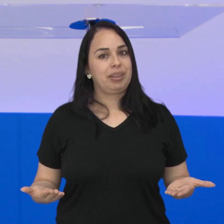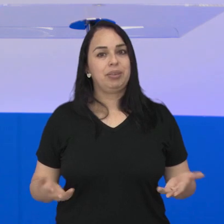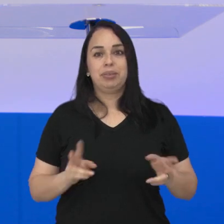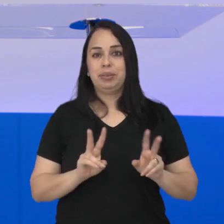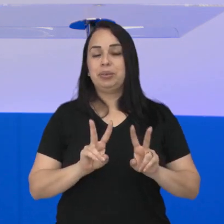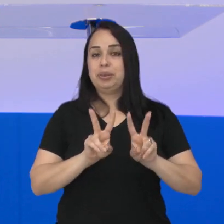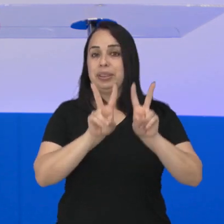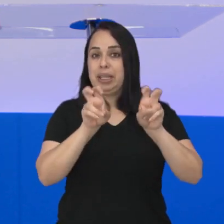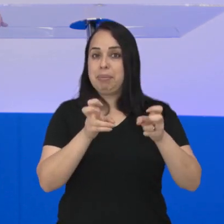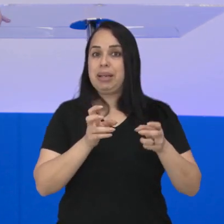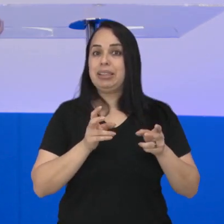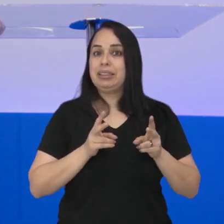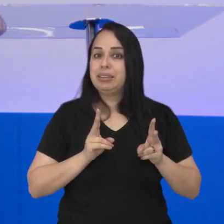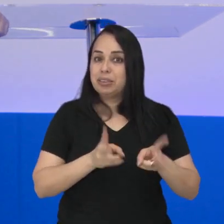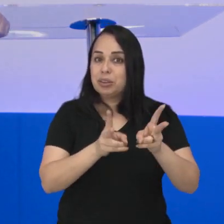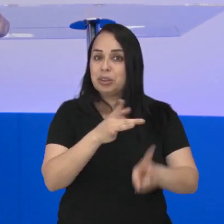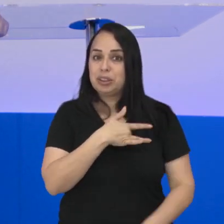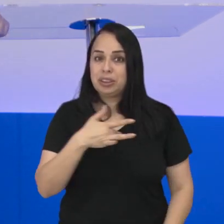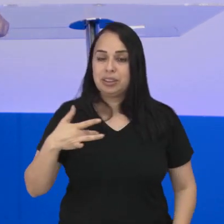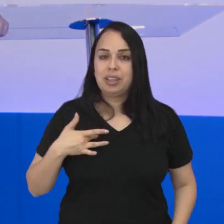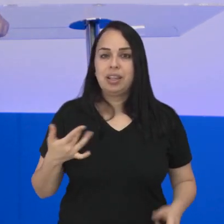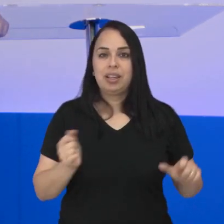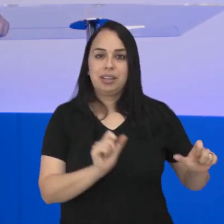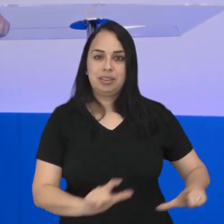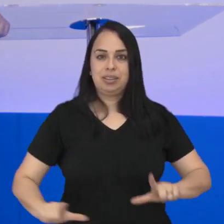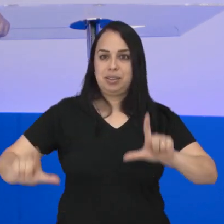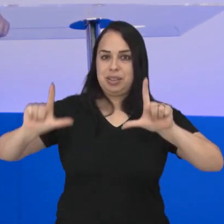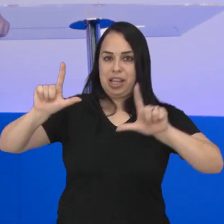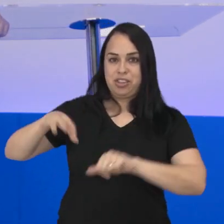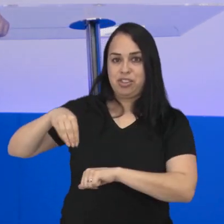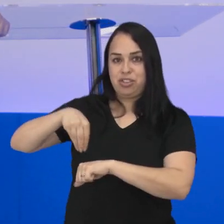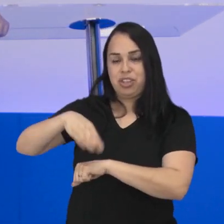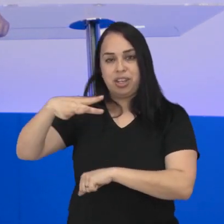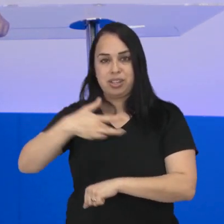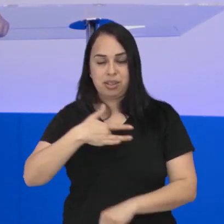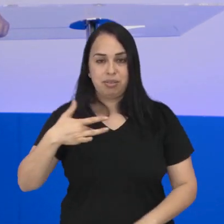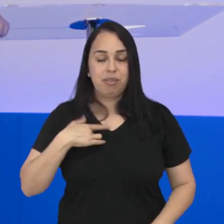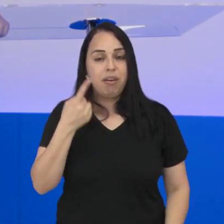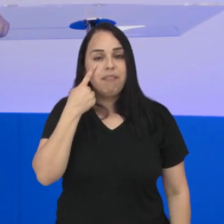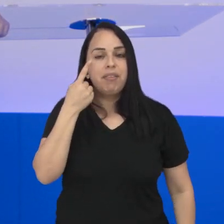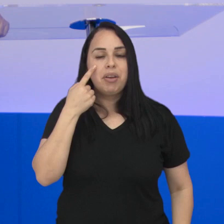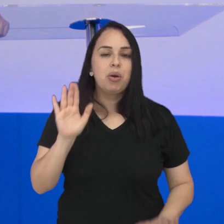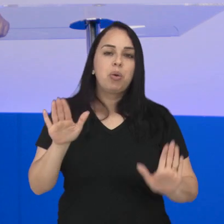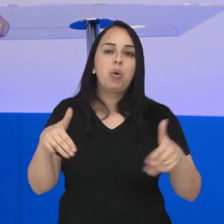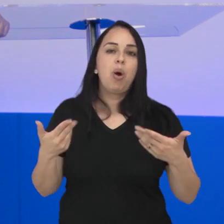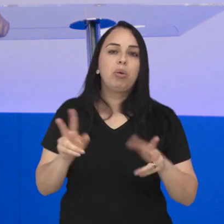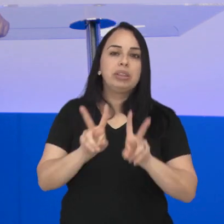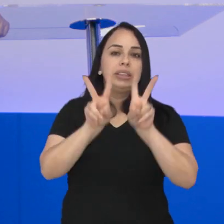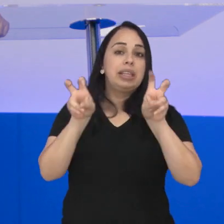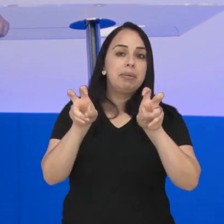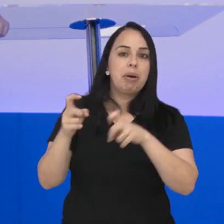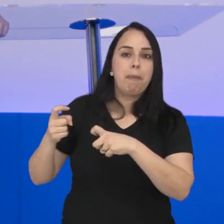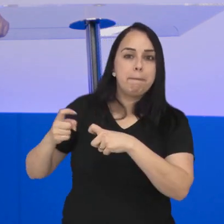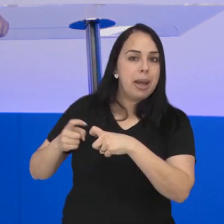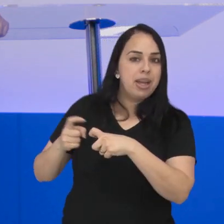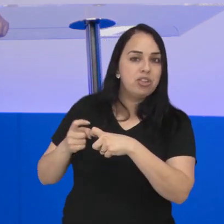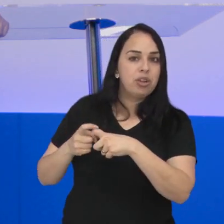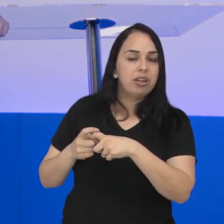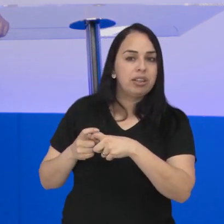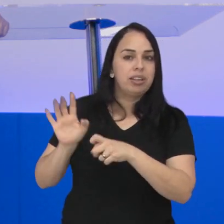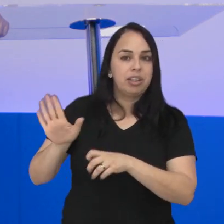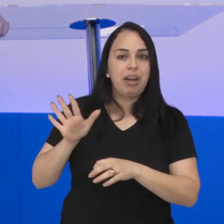Bom, continuando a falar de saúde, agora é hora do nosso quadro Pílulas de Saúde. Vamos ver qual tema nossos